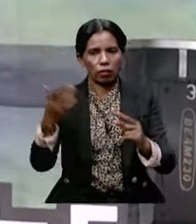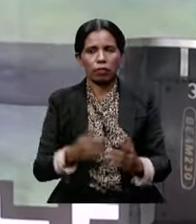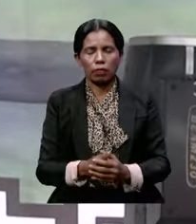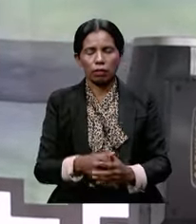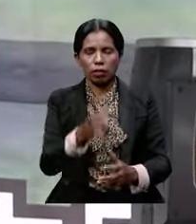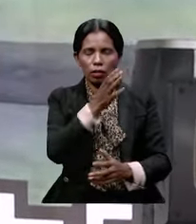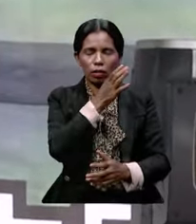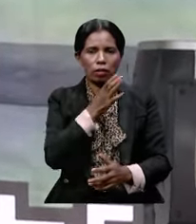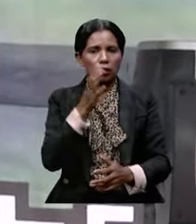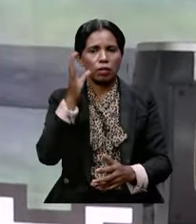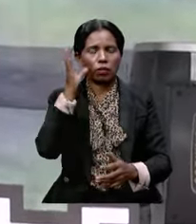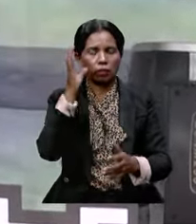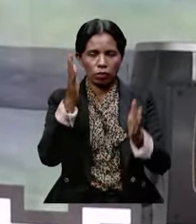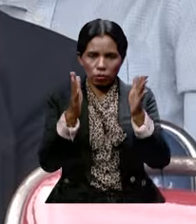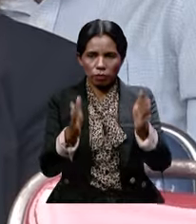agricultura.